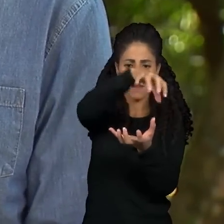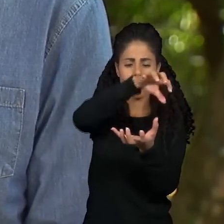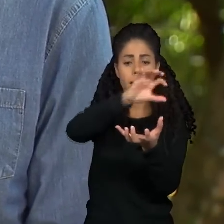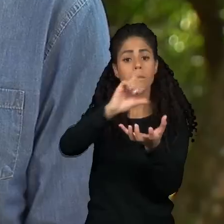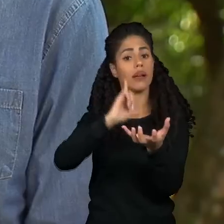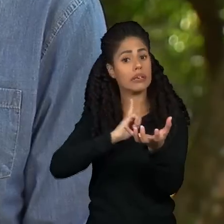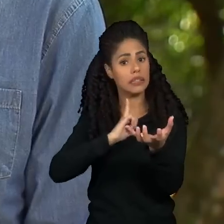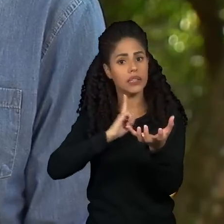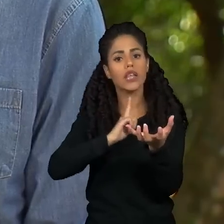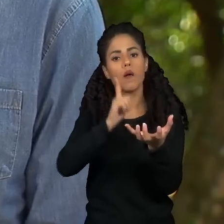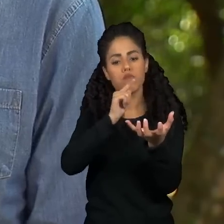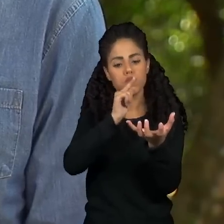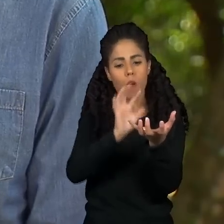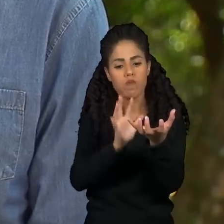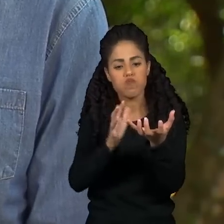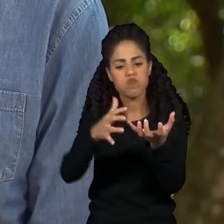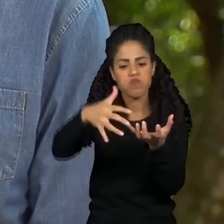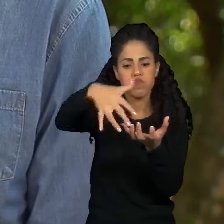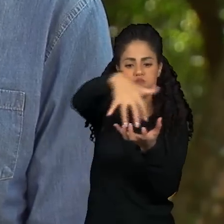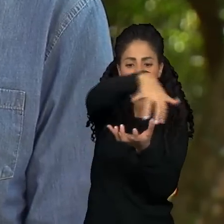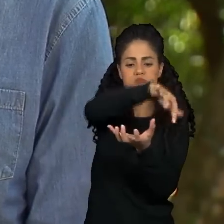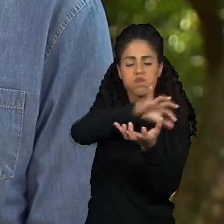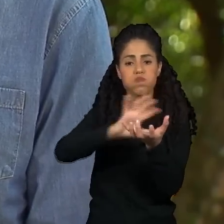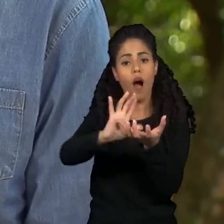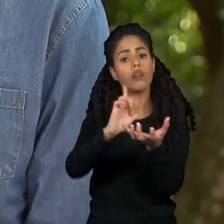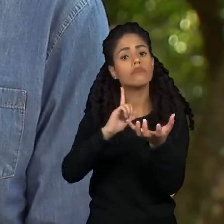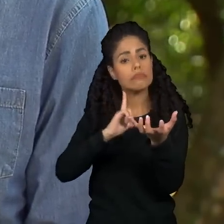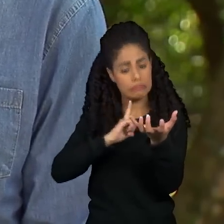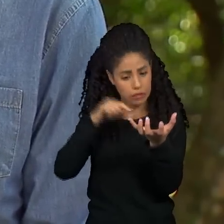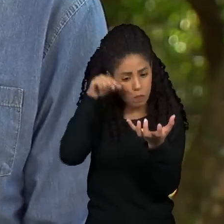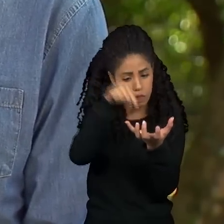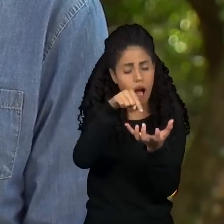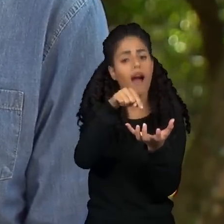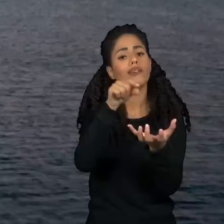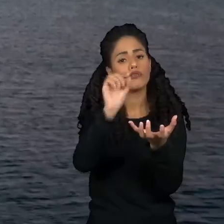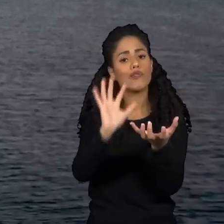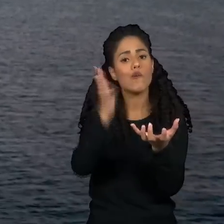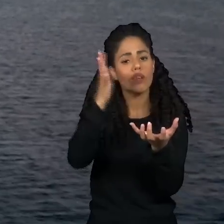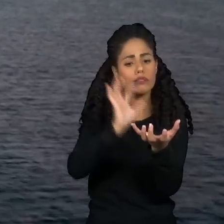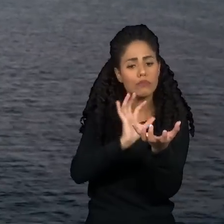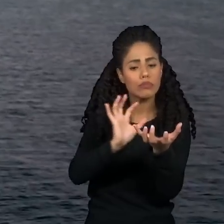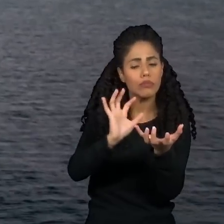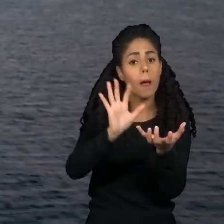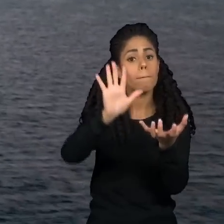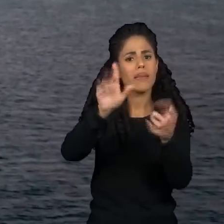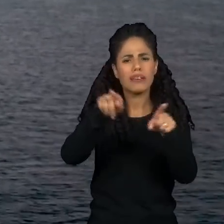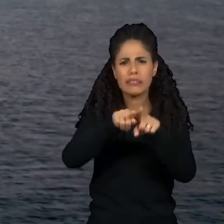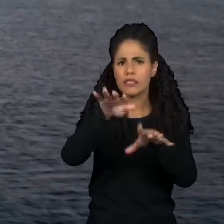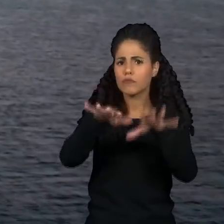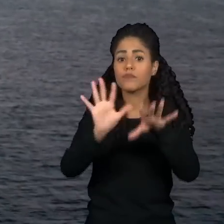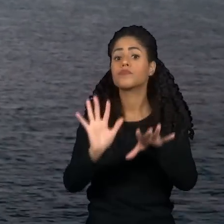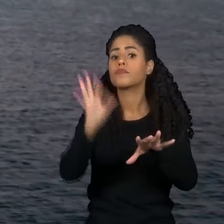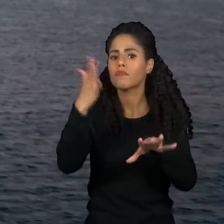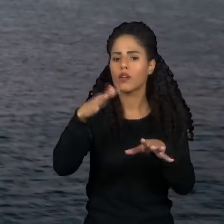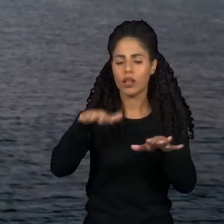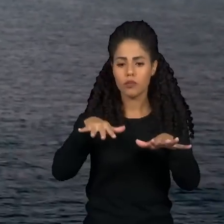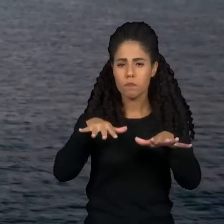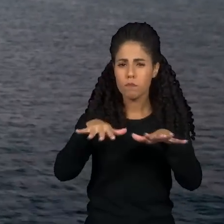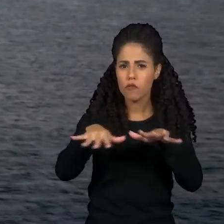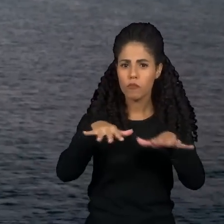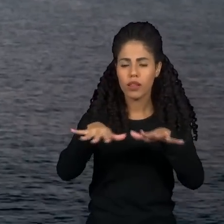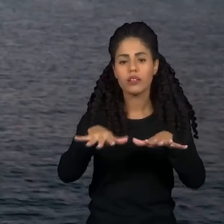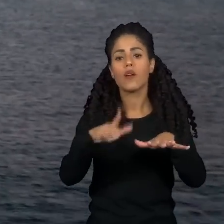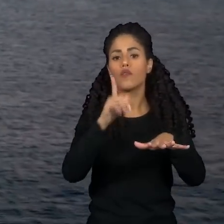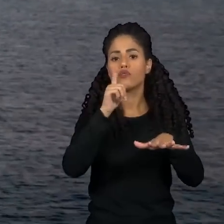temos oceanos. Então, obviamente, tem uma distribuição heterogênea dessa massa. Quando há uma migração, uma movimentação de